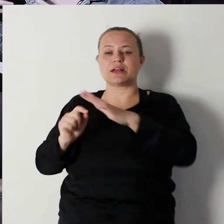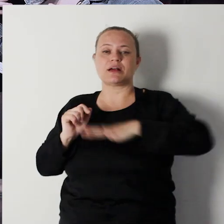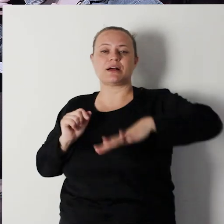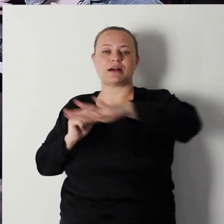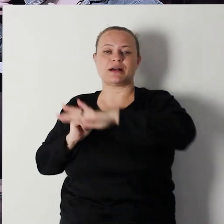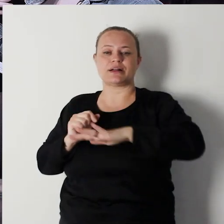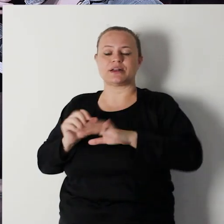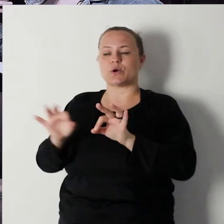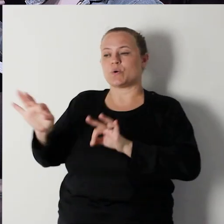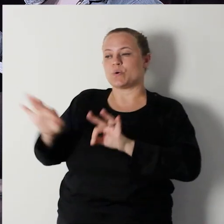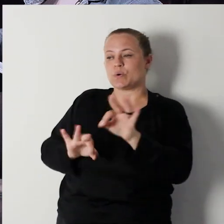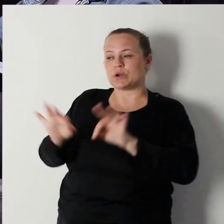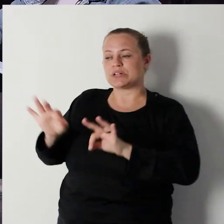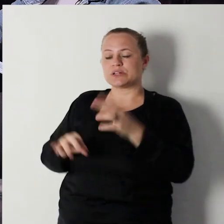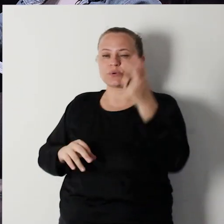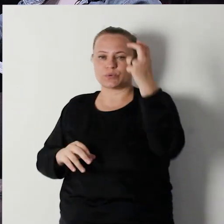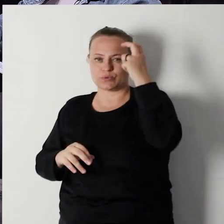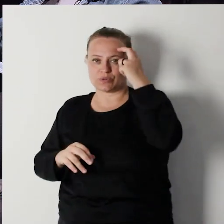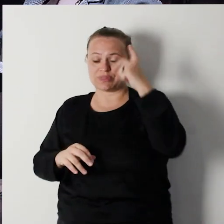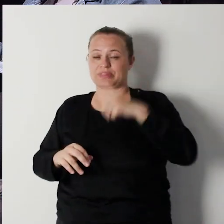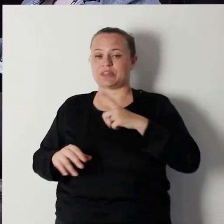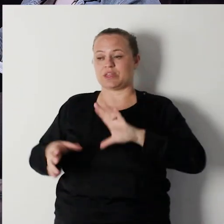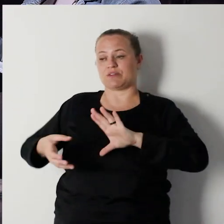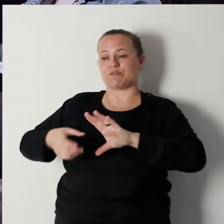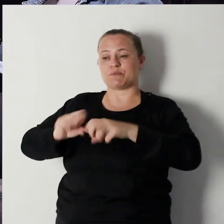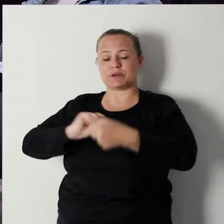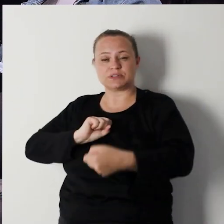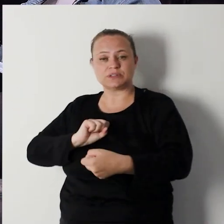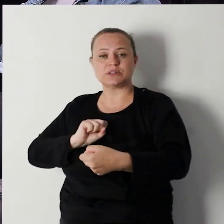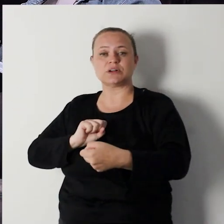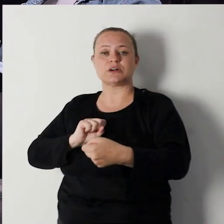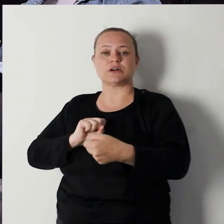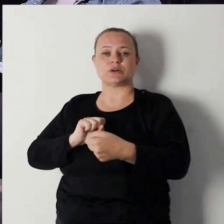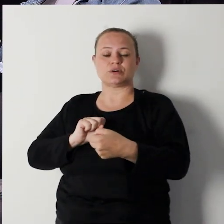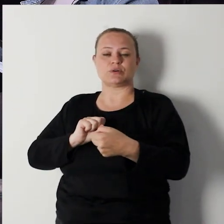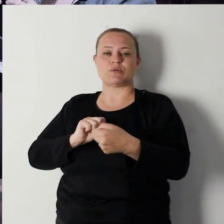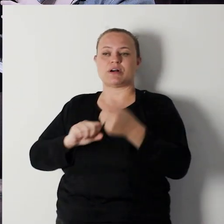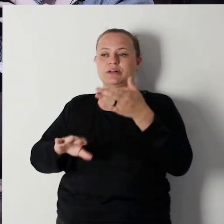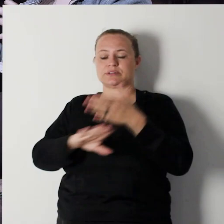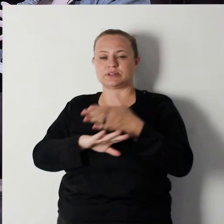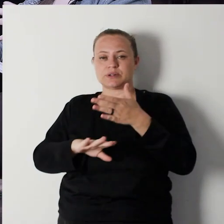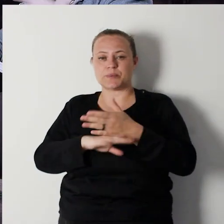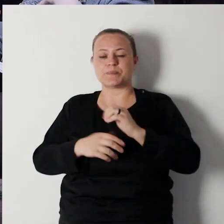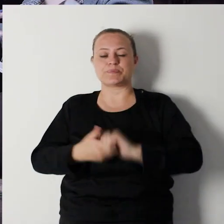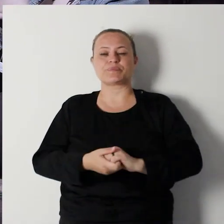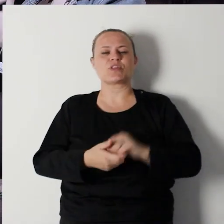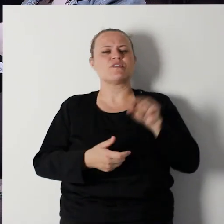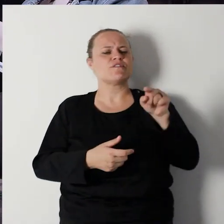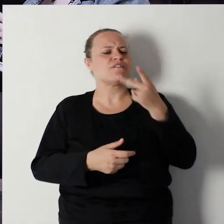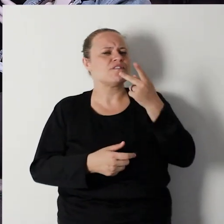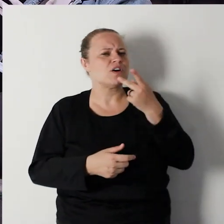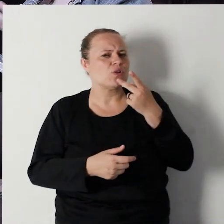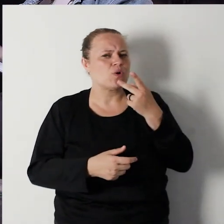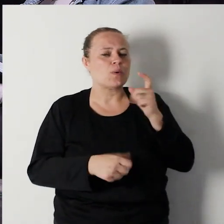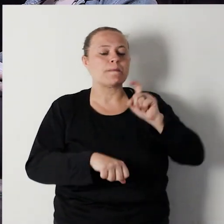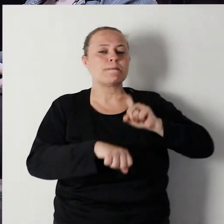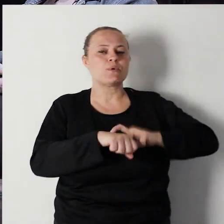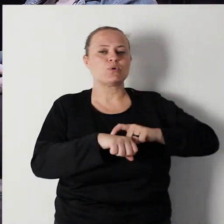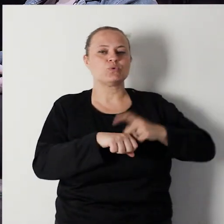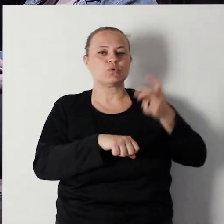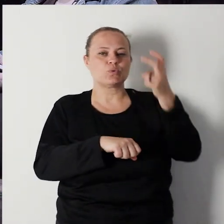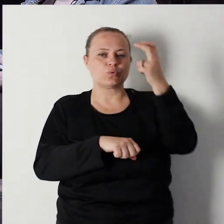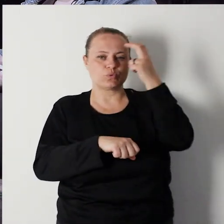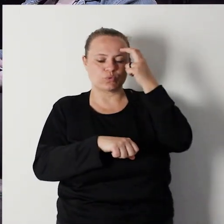né? E também da parte da organização cultural, né? De ter formação para conseguir